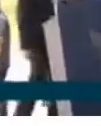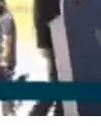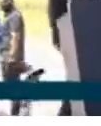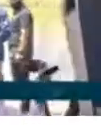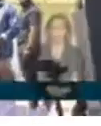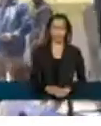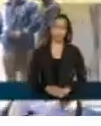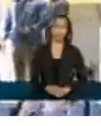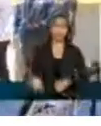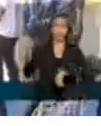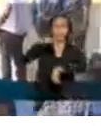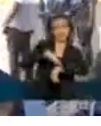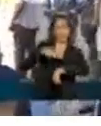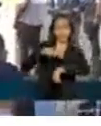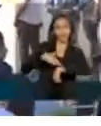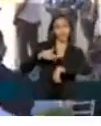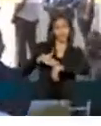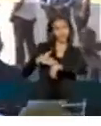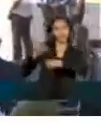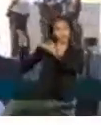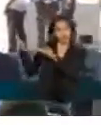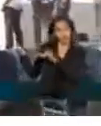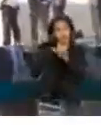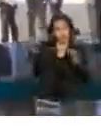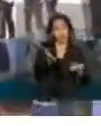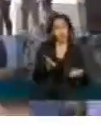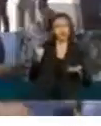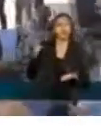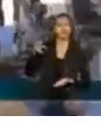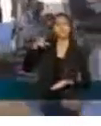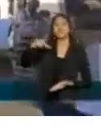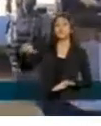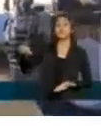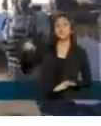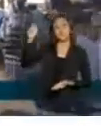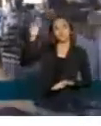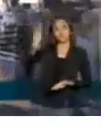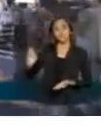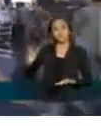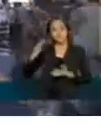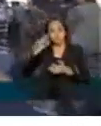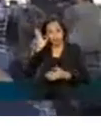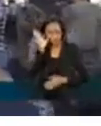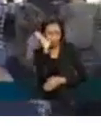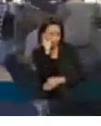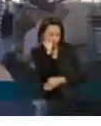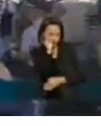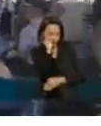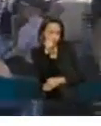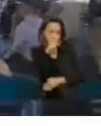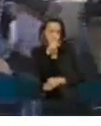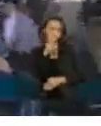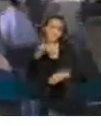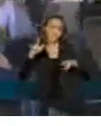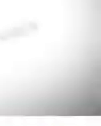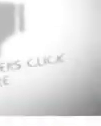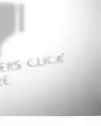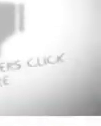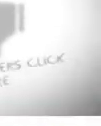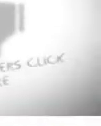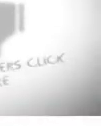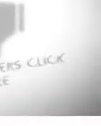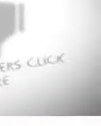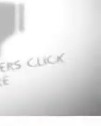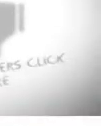Neste momento, convidamos o presidente da República a observar a aeronave interceptada e a conhecer as instalações do Shell